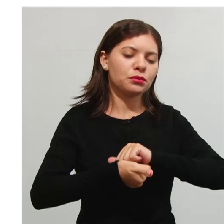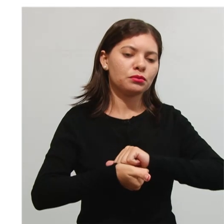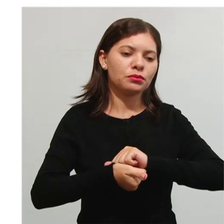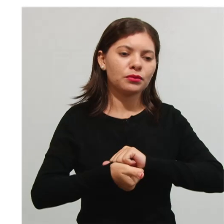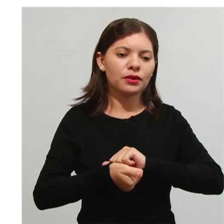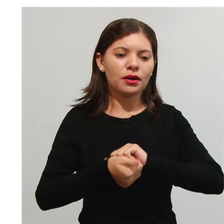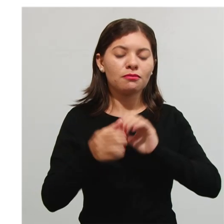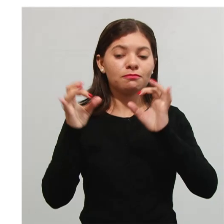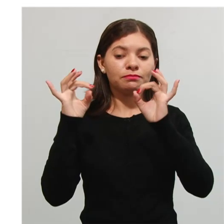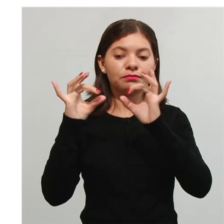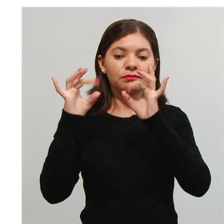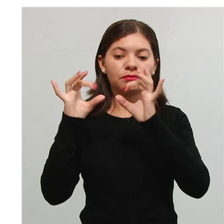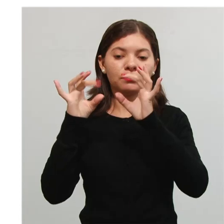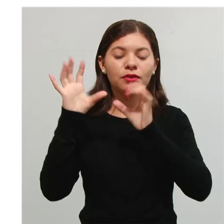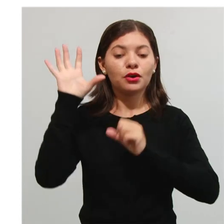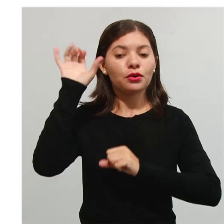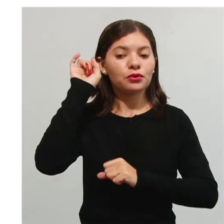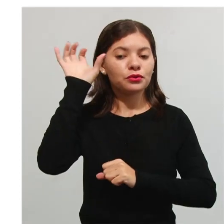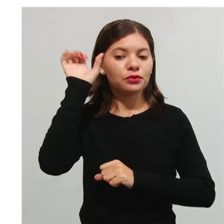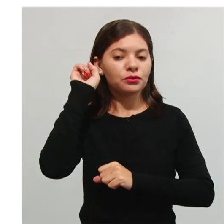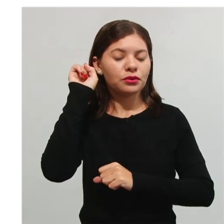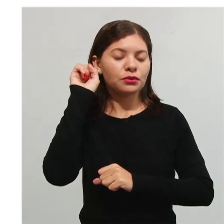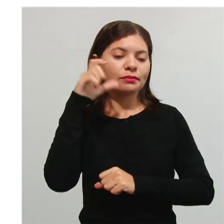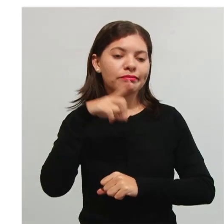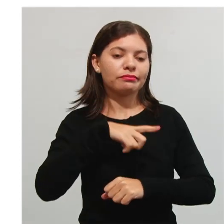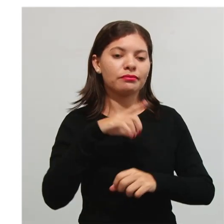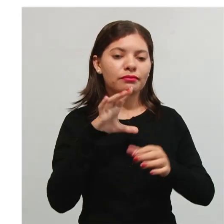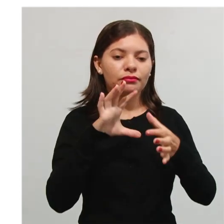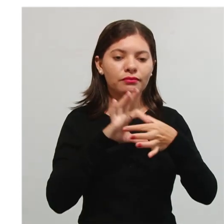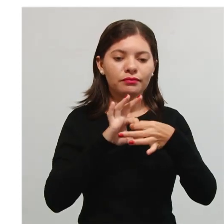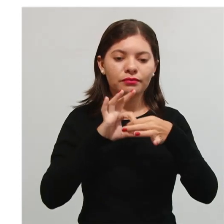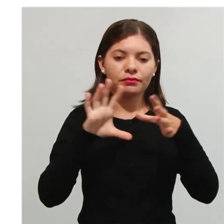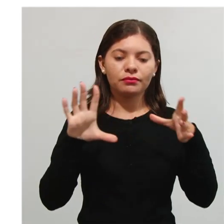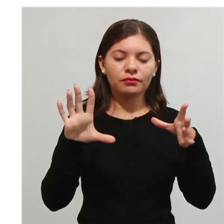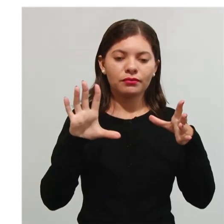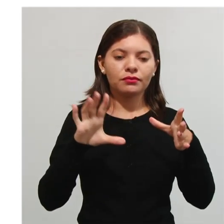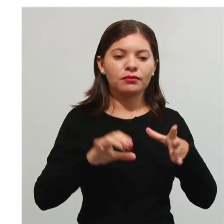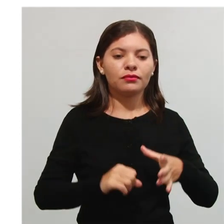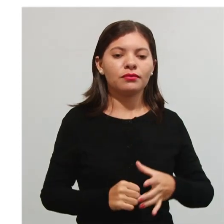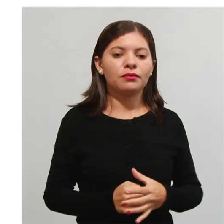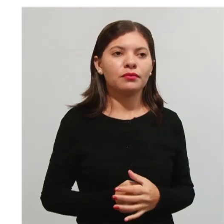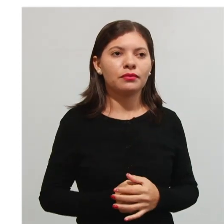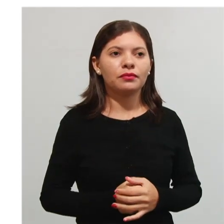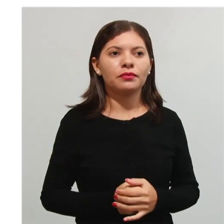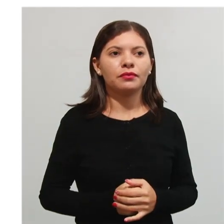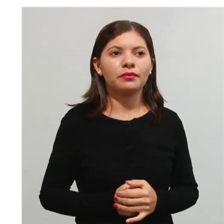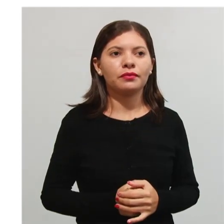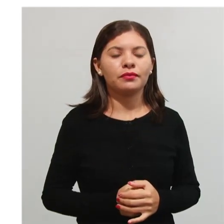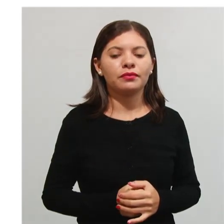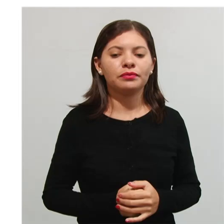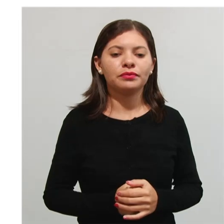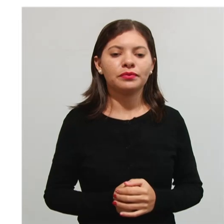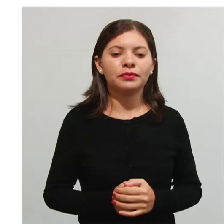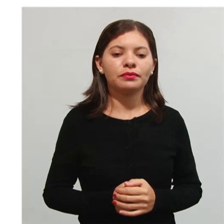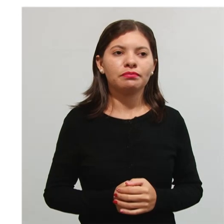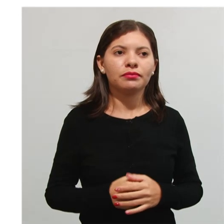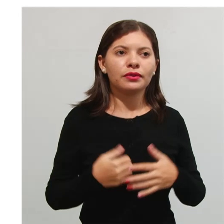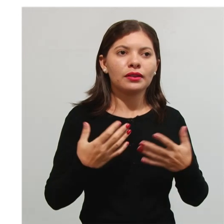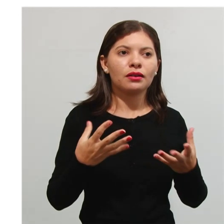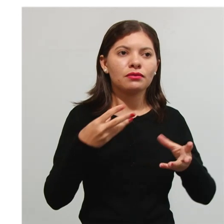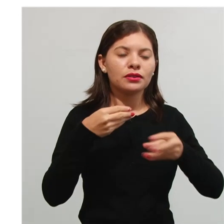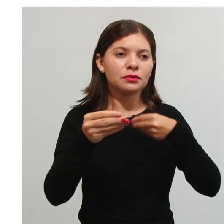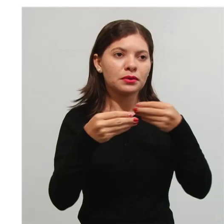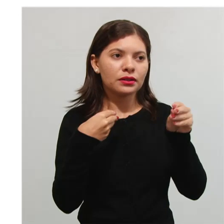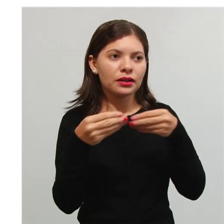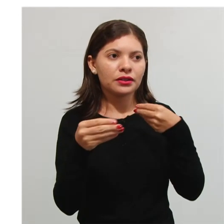feedback, saber ouvir e ter disposição para aprender novas competências e comportamentos. Então, flexibilidade é